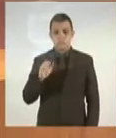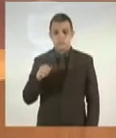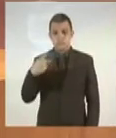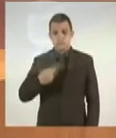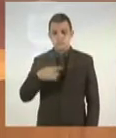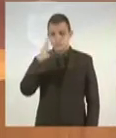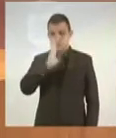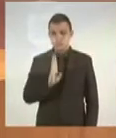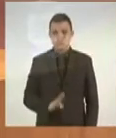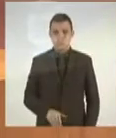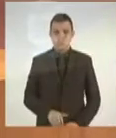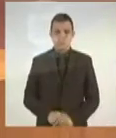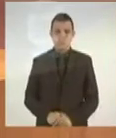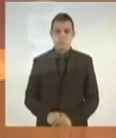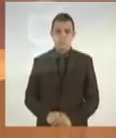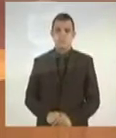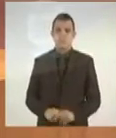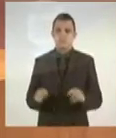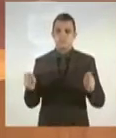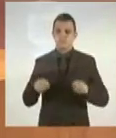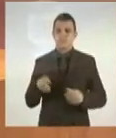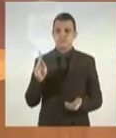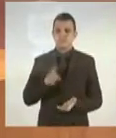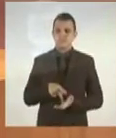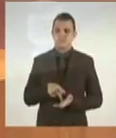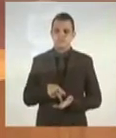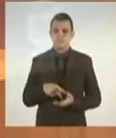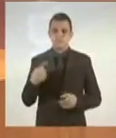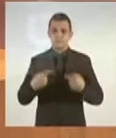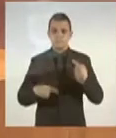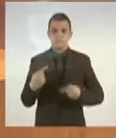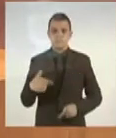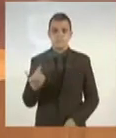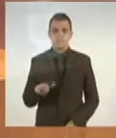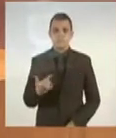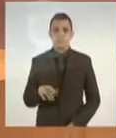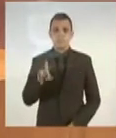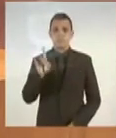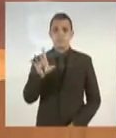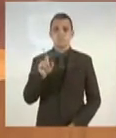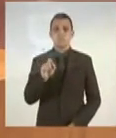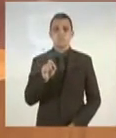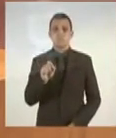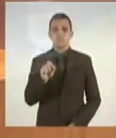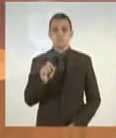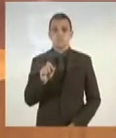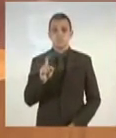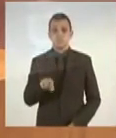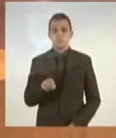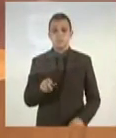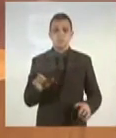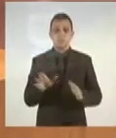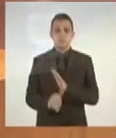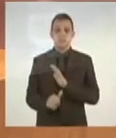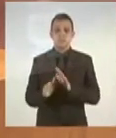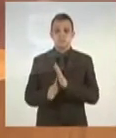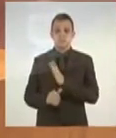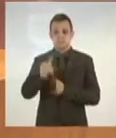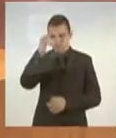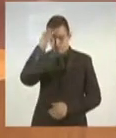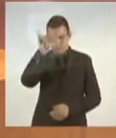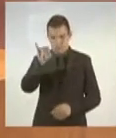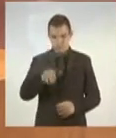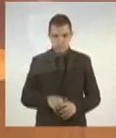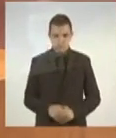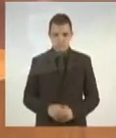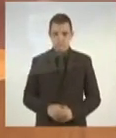de fato, a política não seja vista como instrumento de corrupção. E um dos